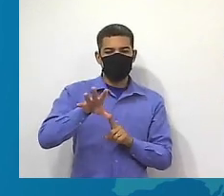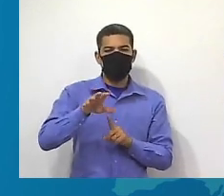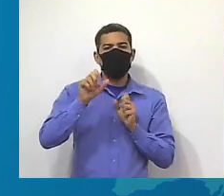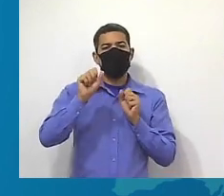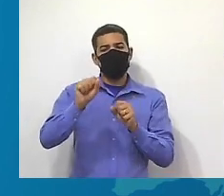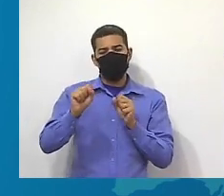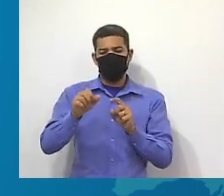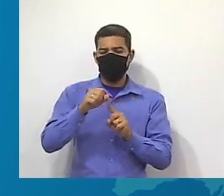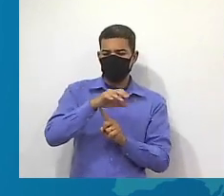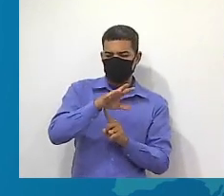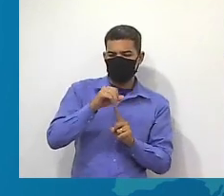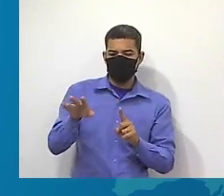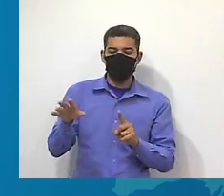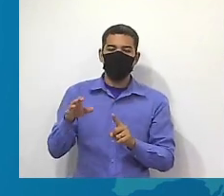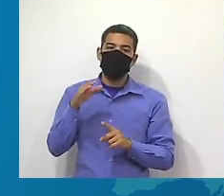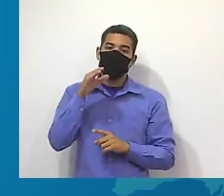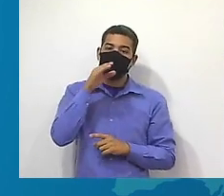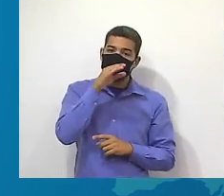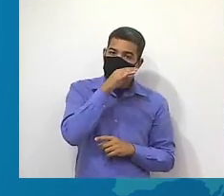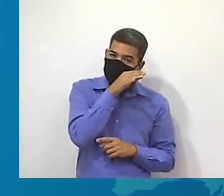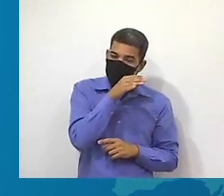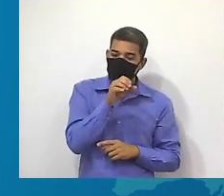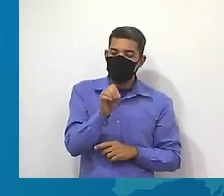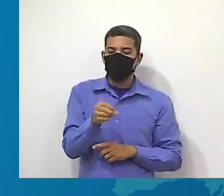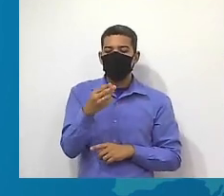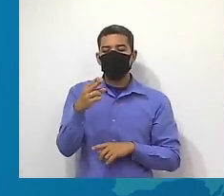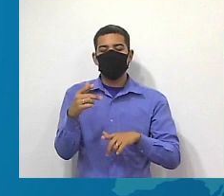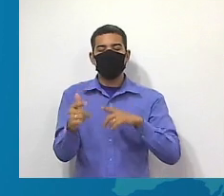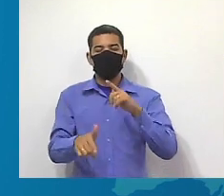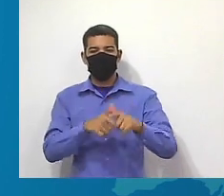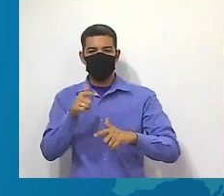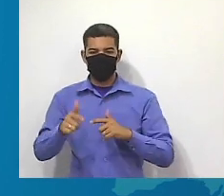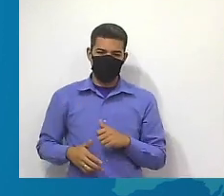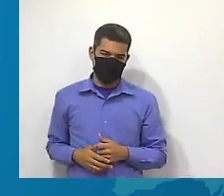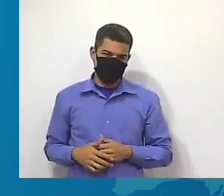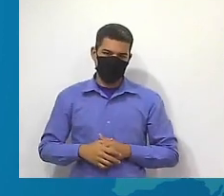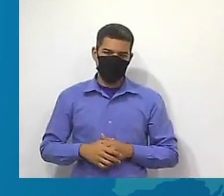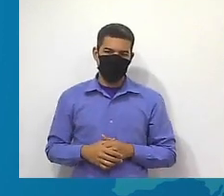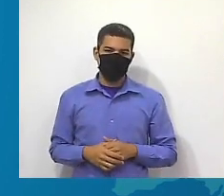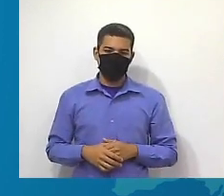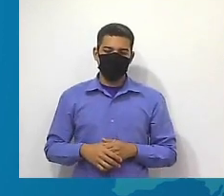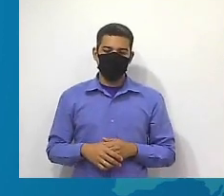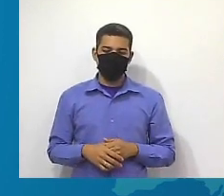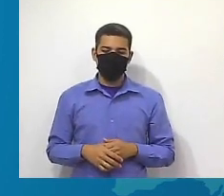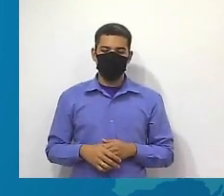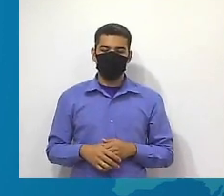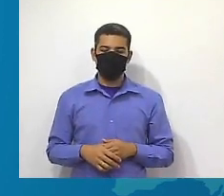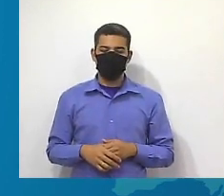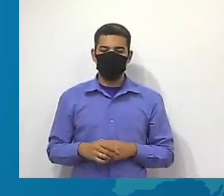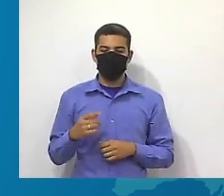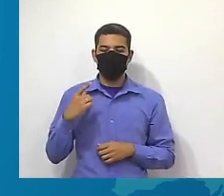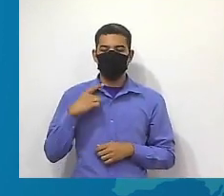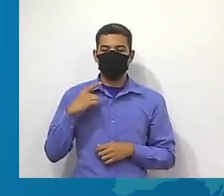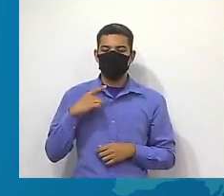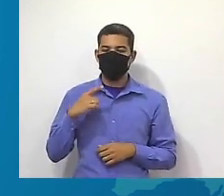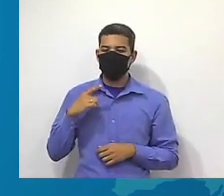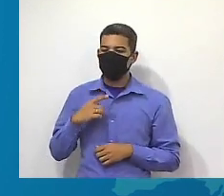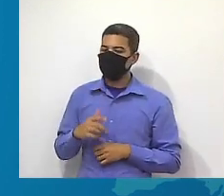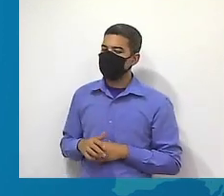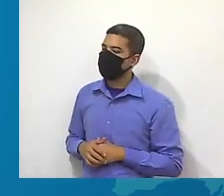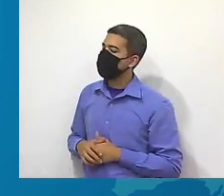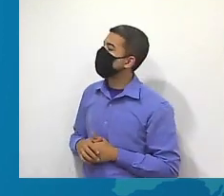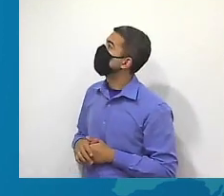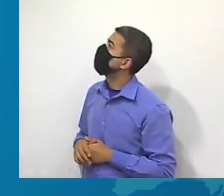ser transmitida na forma de calor e trabalho. Aí eu chamo a atenção para esse sinalzinho aqui, tá? Em